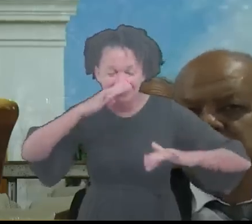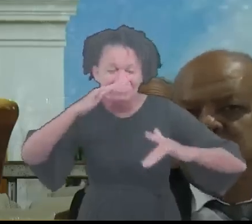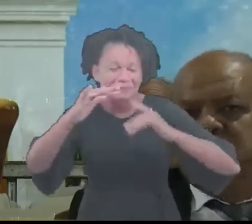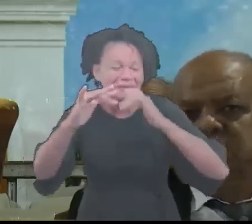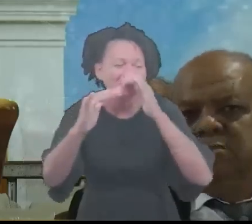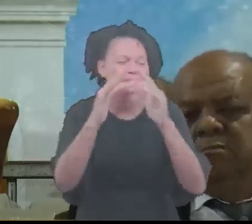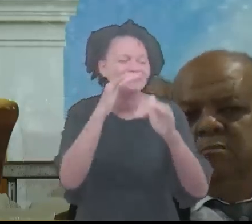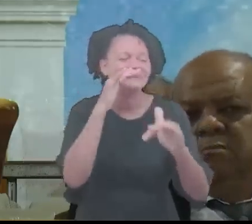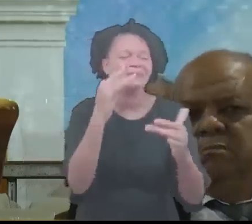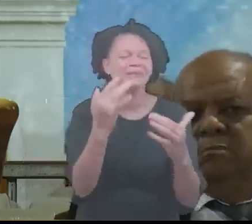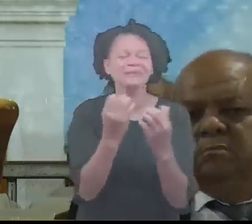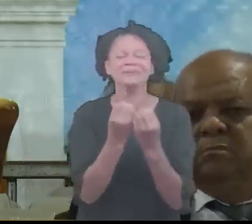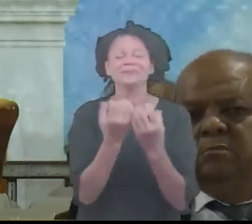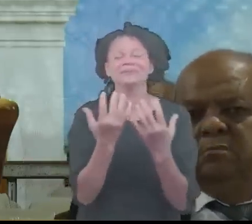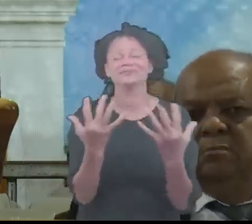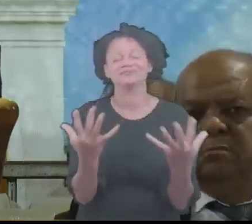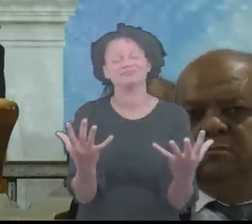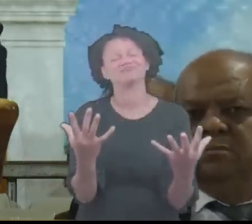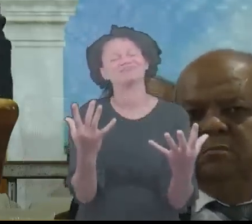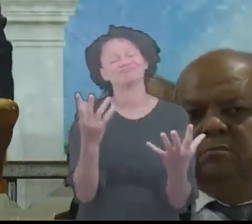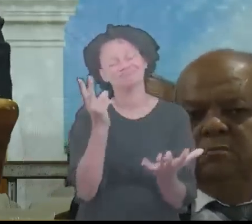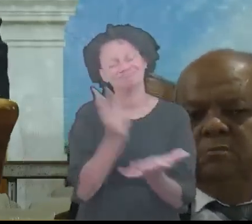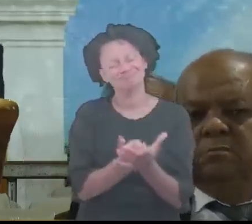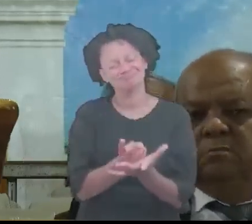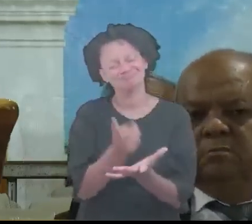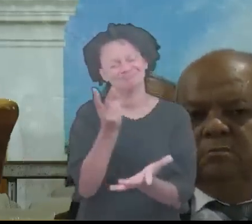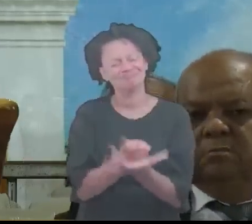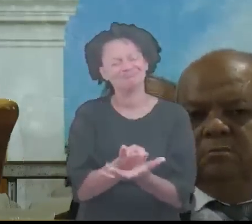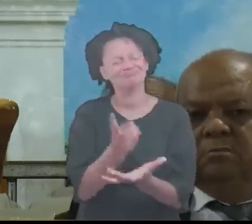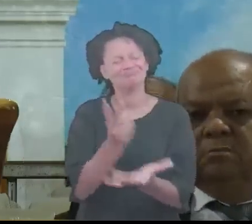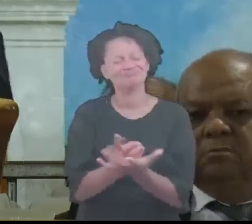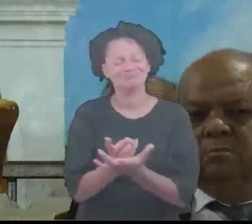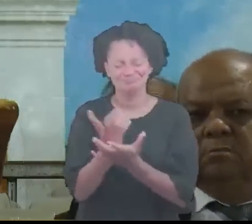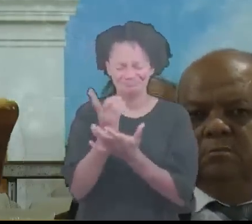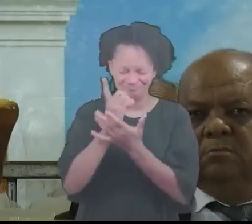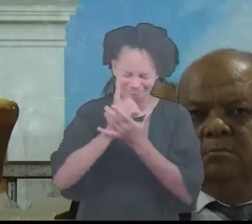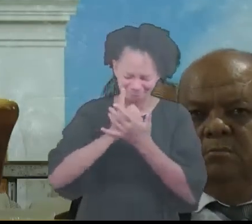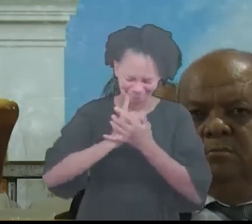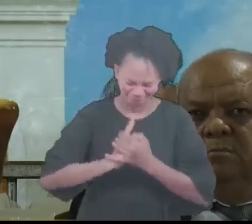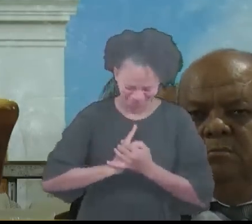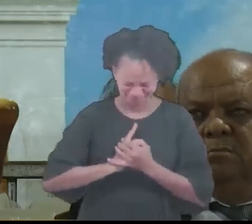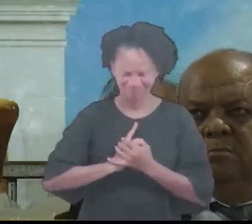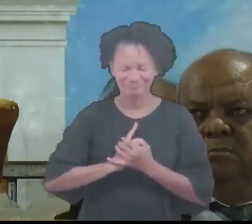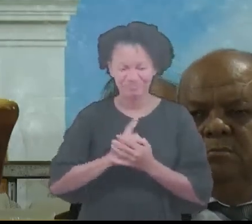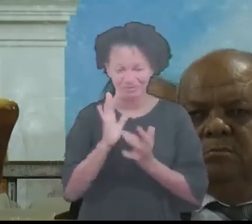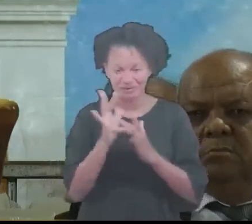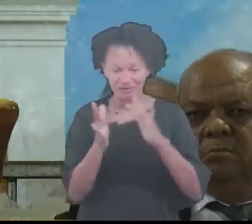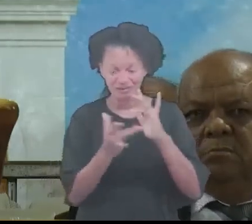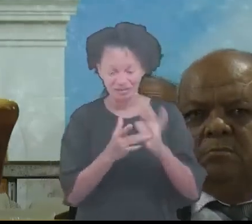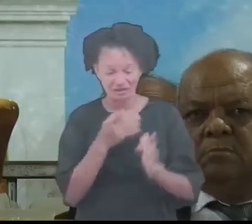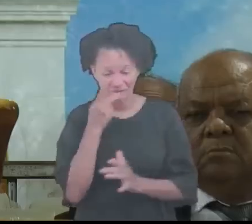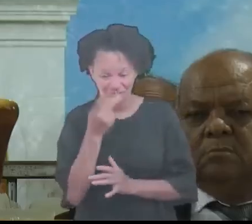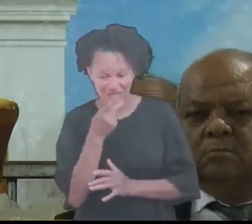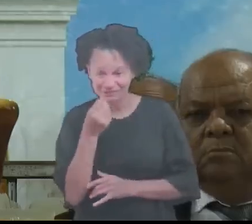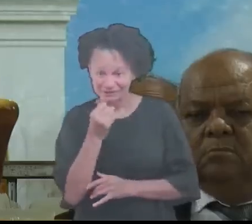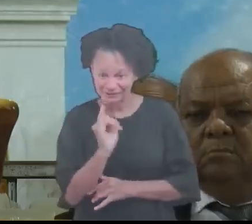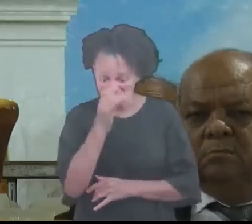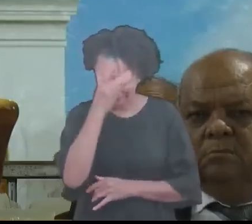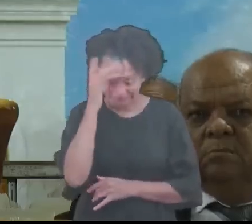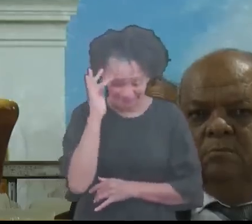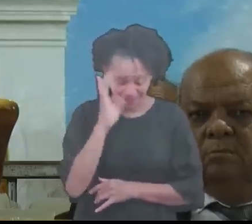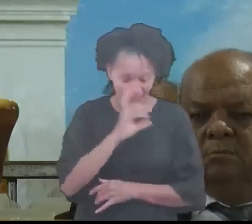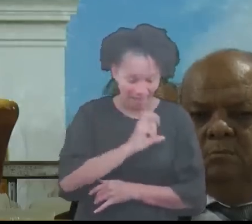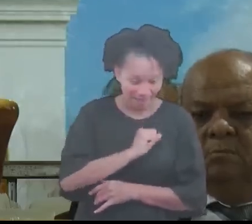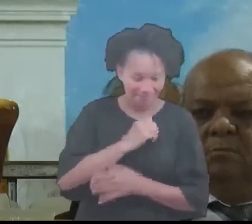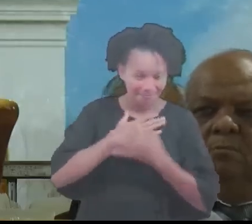morando. Morando. Jesus disse: se alguém me